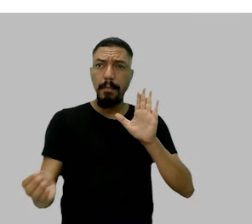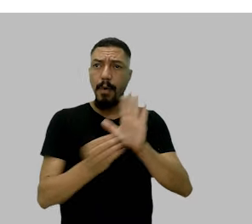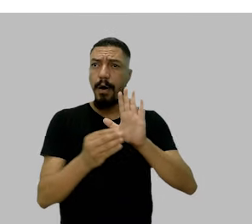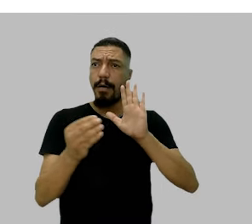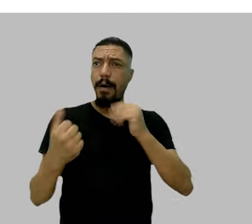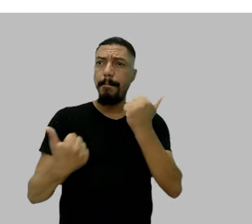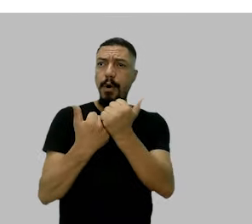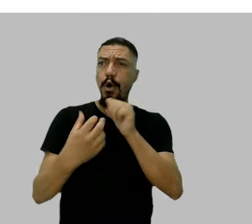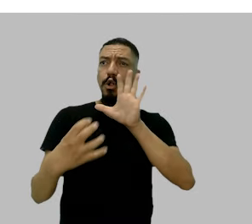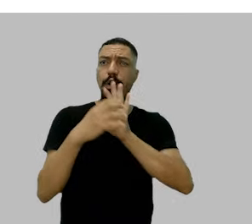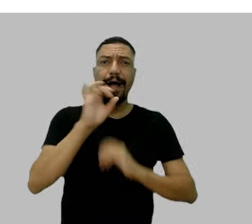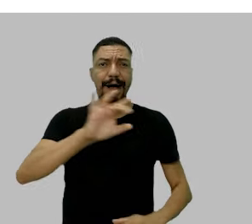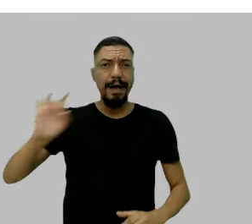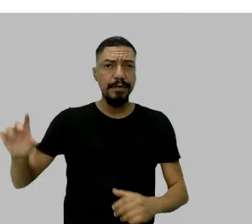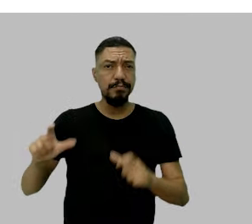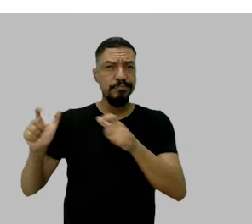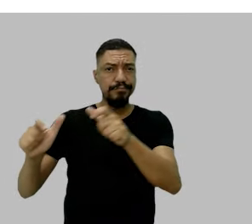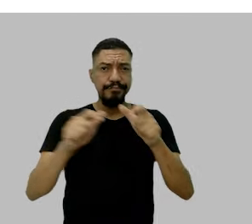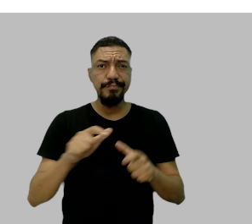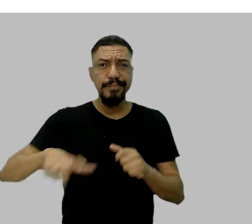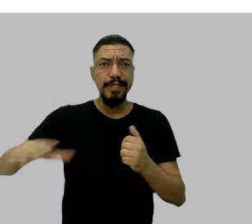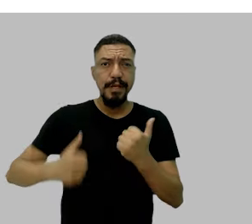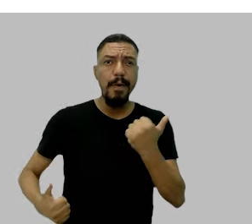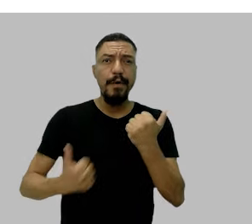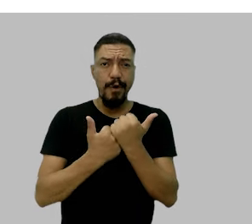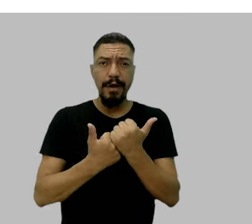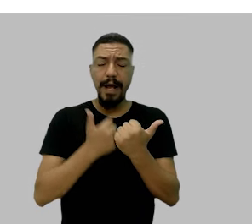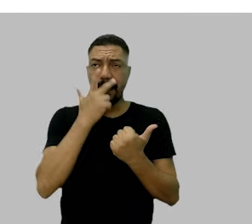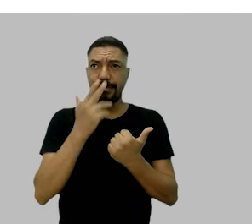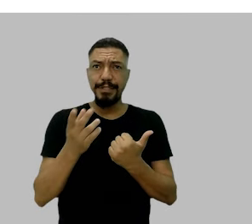nos lugares. Gente, os apoiadores, eu acho que isso é uma coisa assim